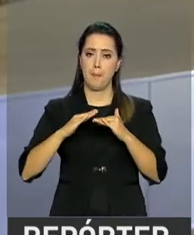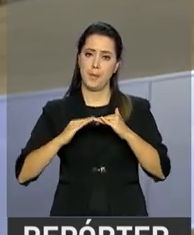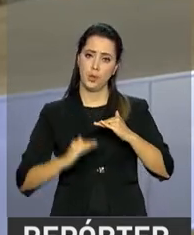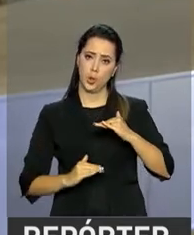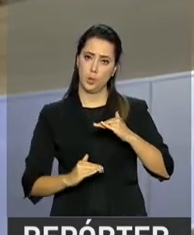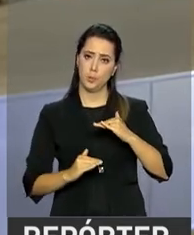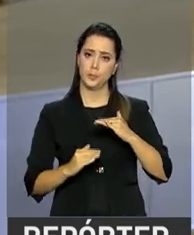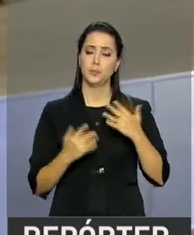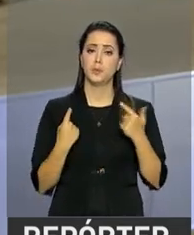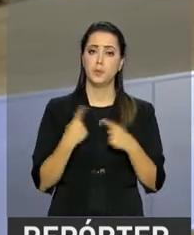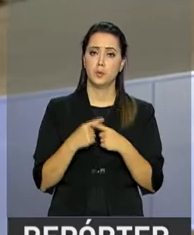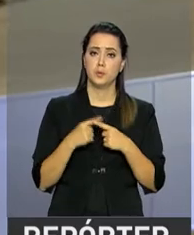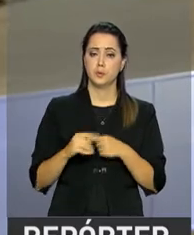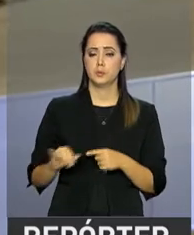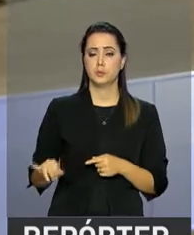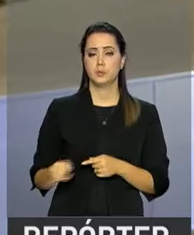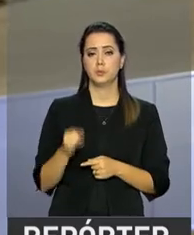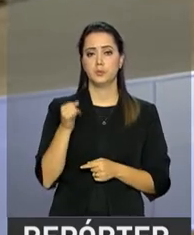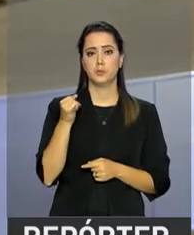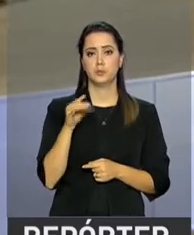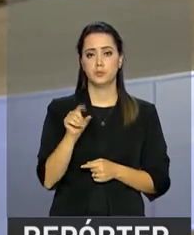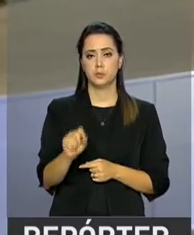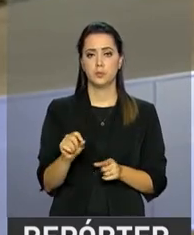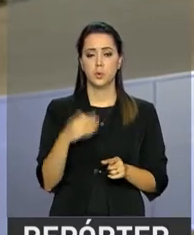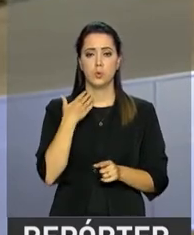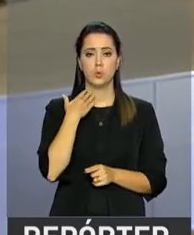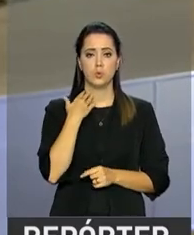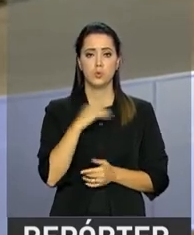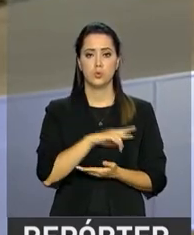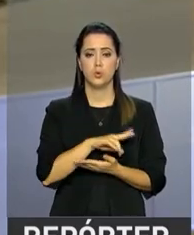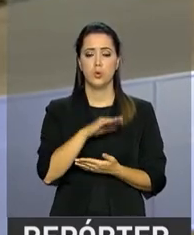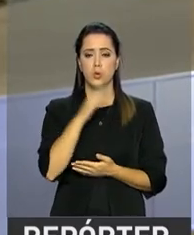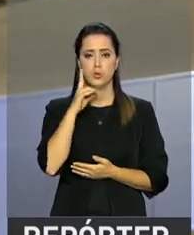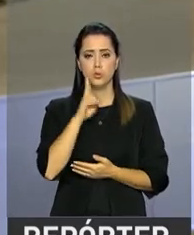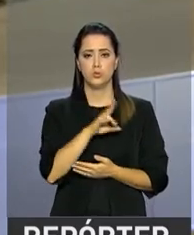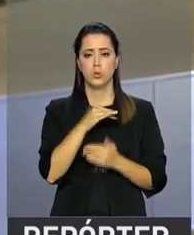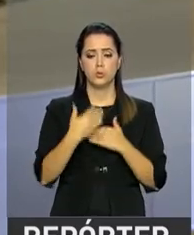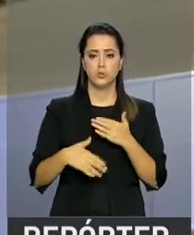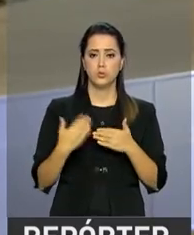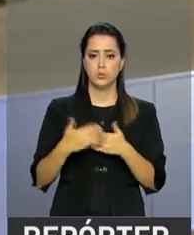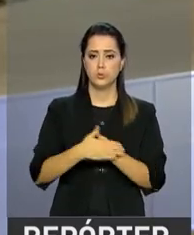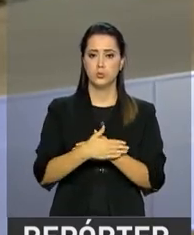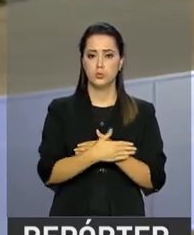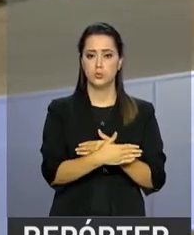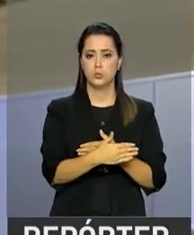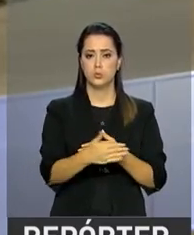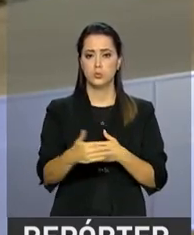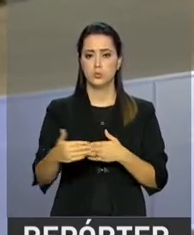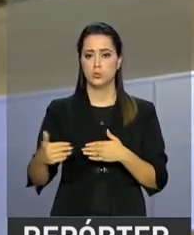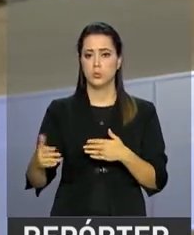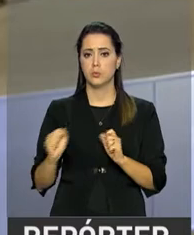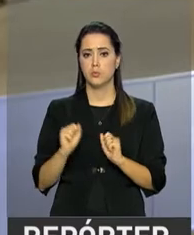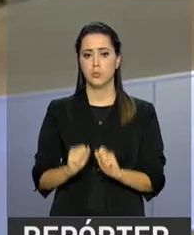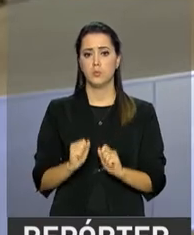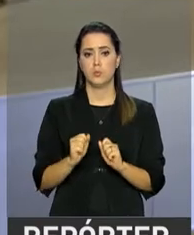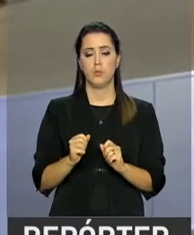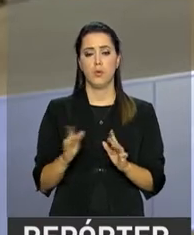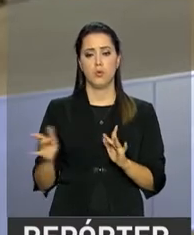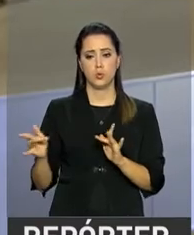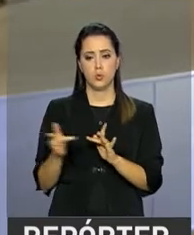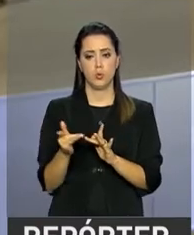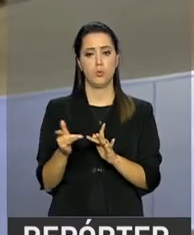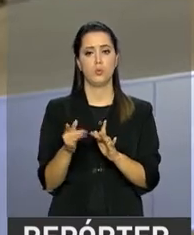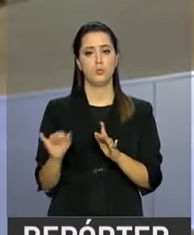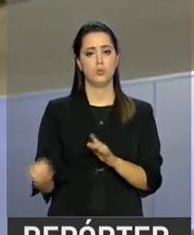barato já que essas instituições financeiras no horizonte de tempo podem seguir a taxa básica de juros que